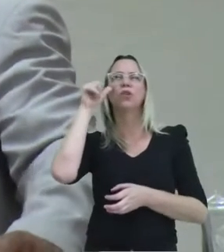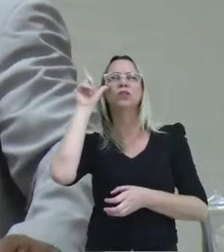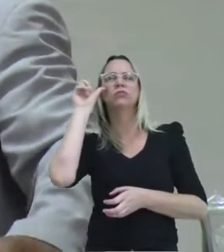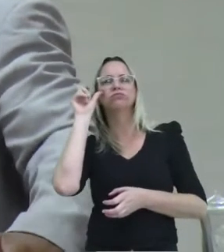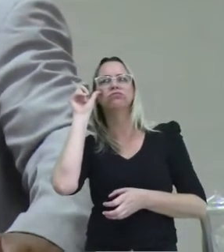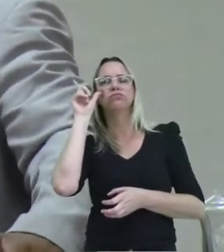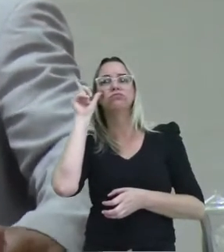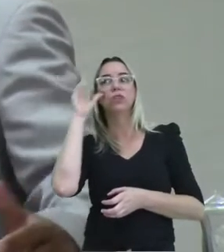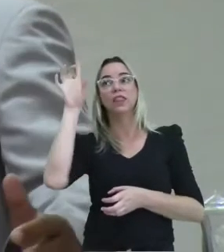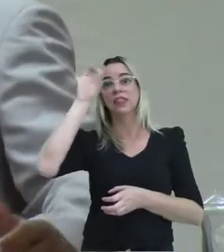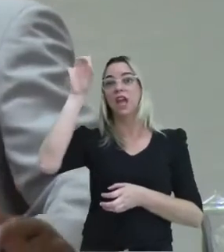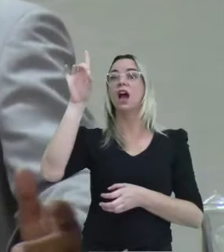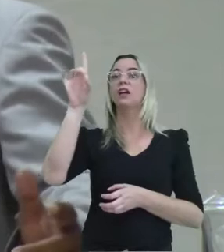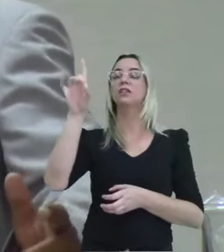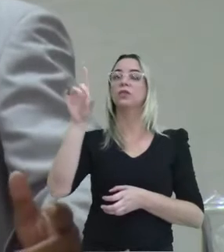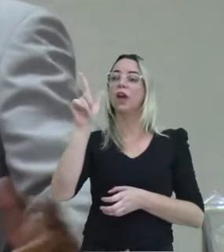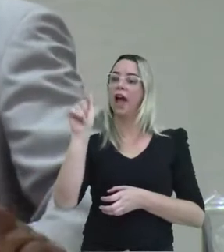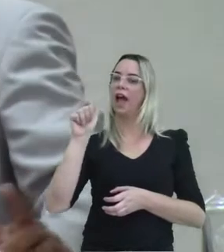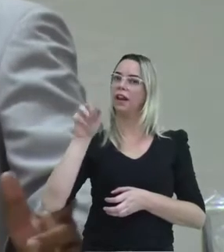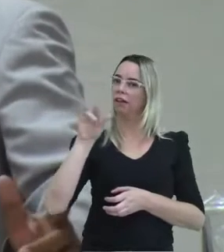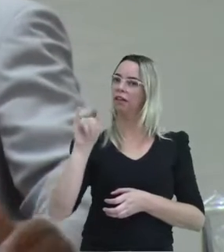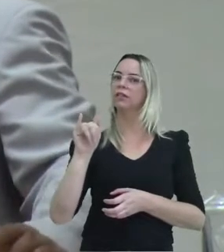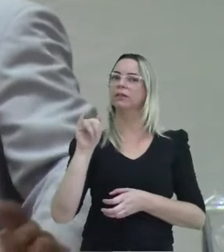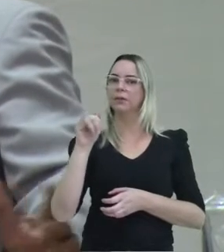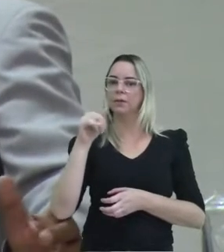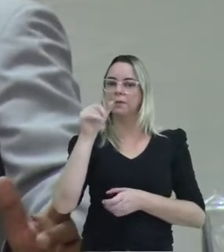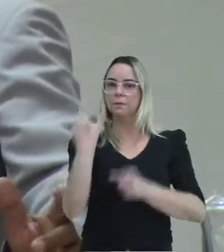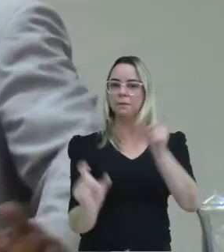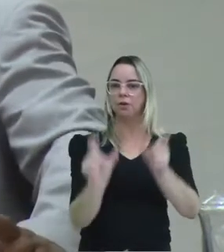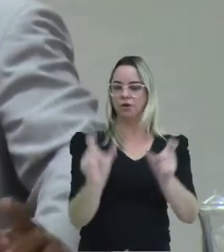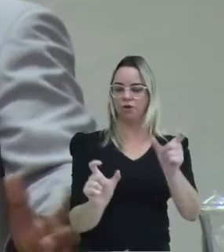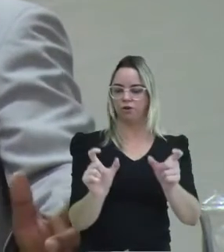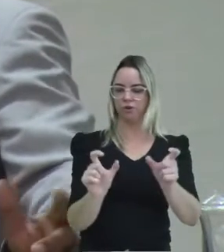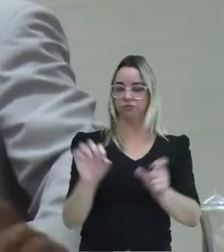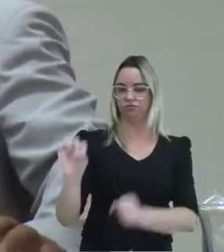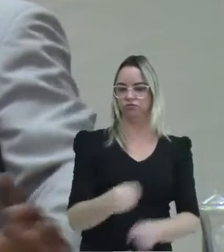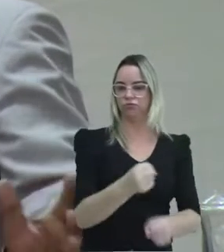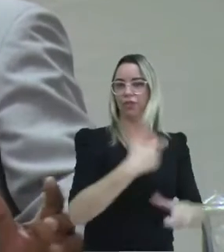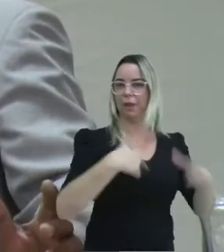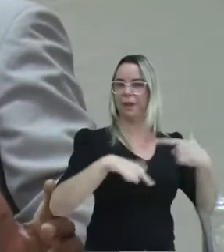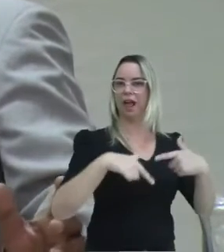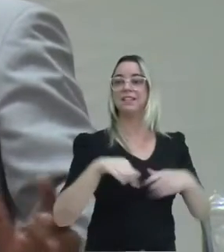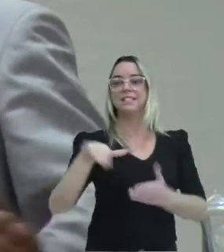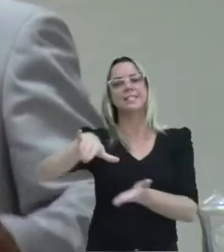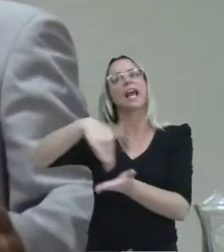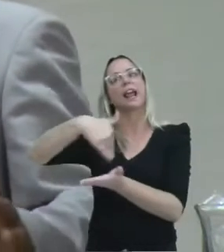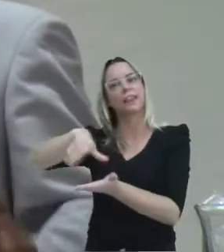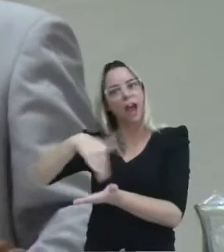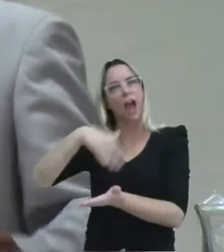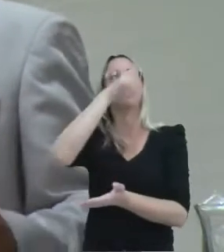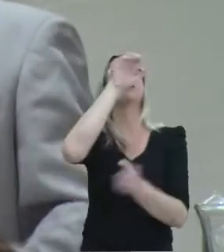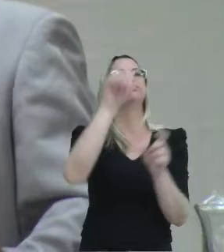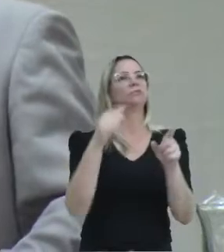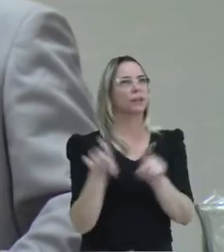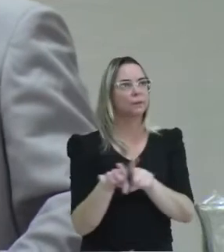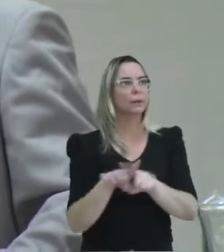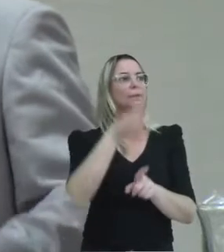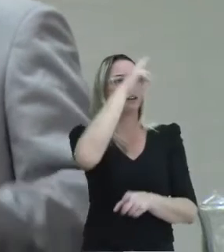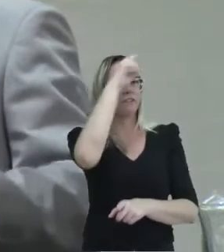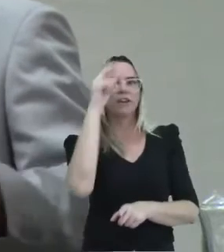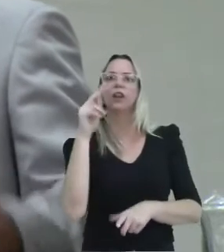gari, teve uma grande homenagem que o prefeito, o secretário, os seus diretores,